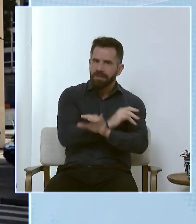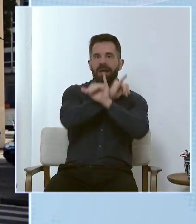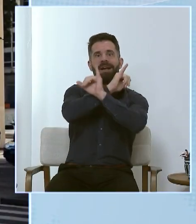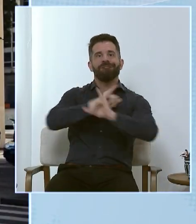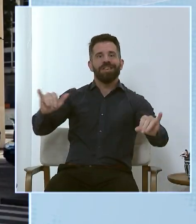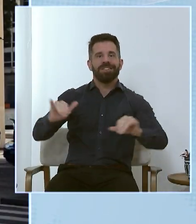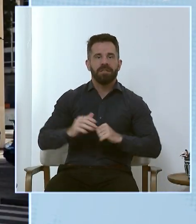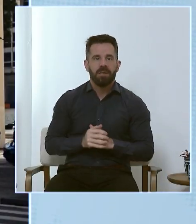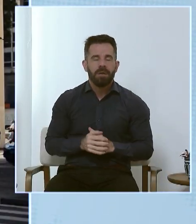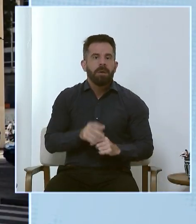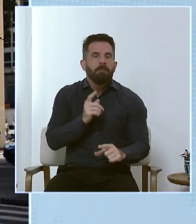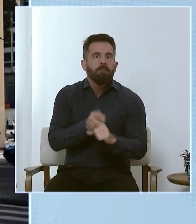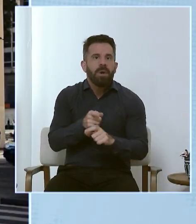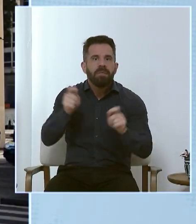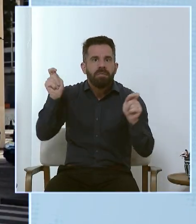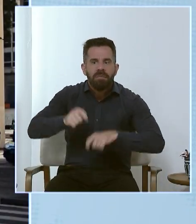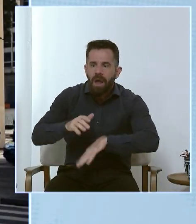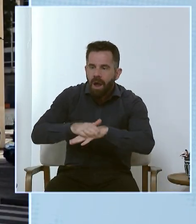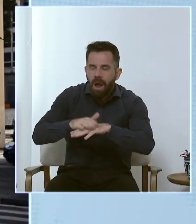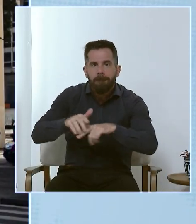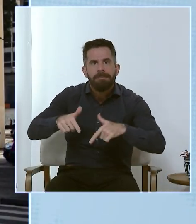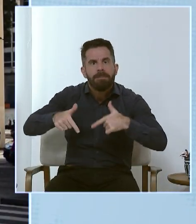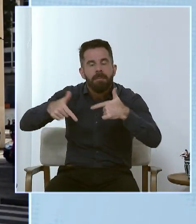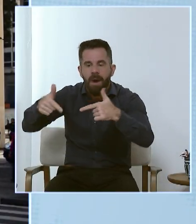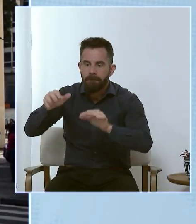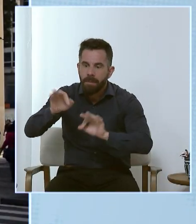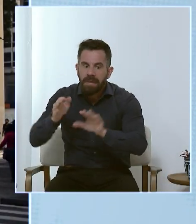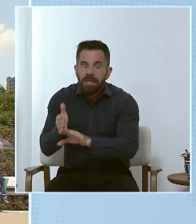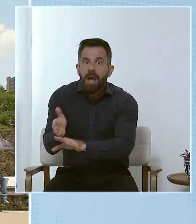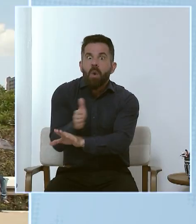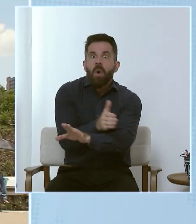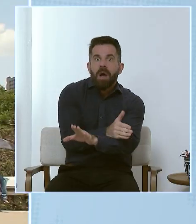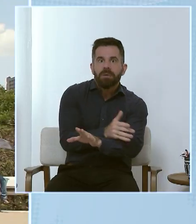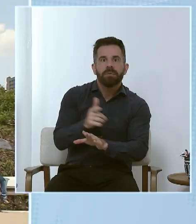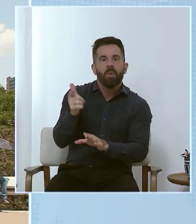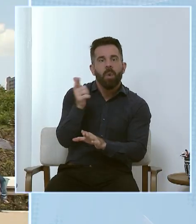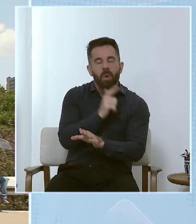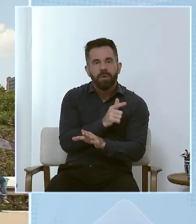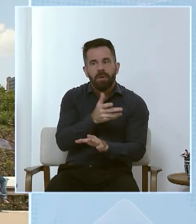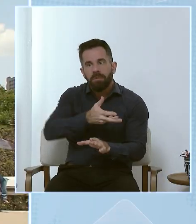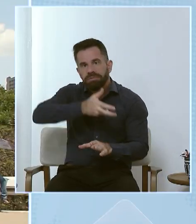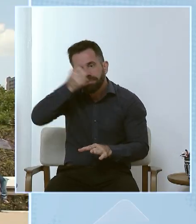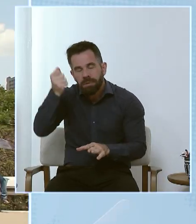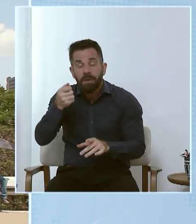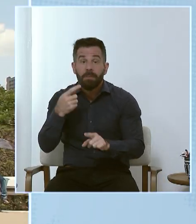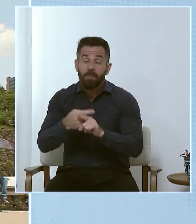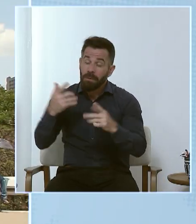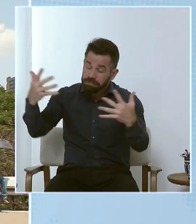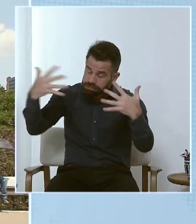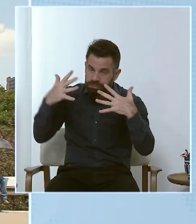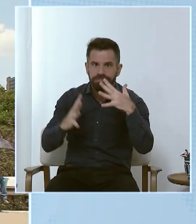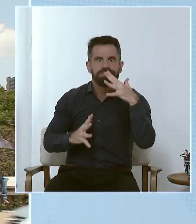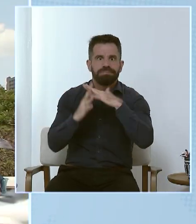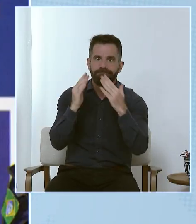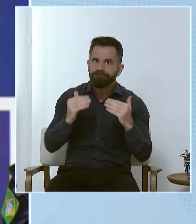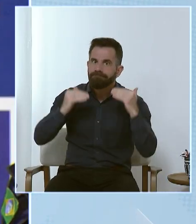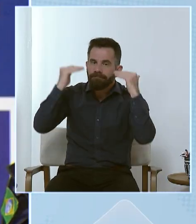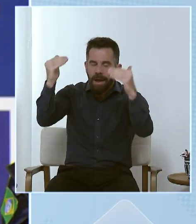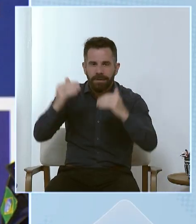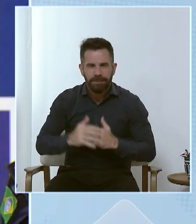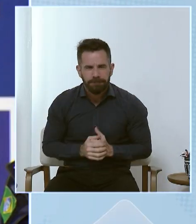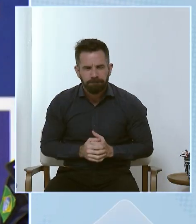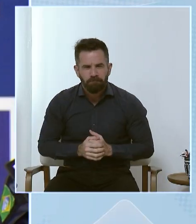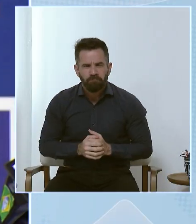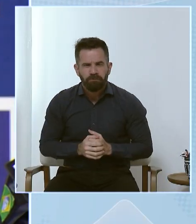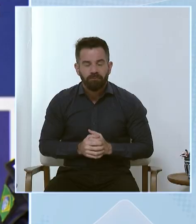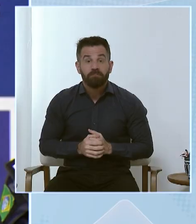é apoiar o planejamento de ações de preparação e resposta em períodos de temperaturas muito altas. Aquilo que a gente